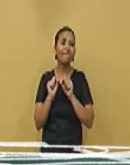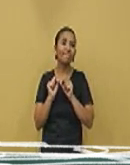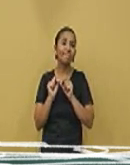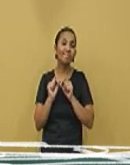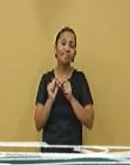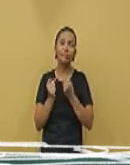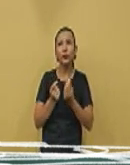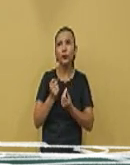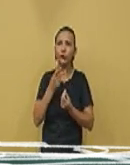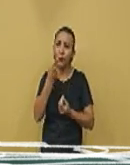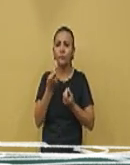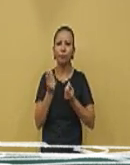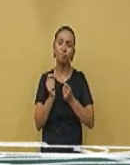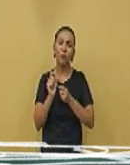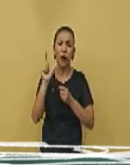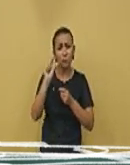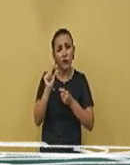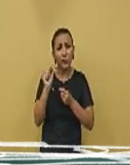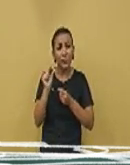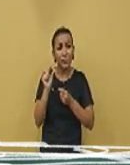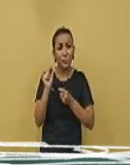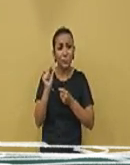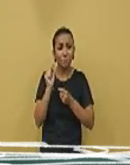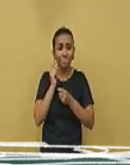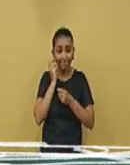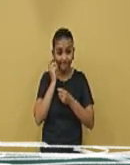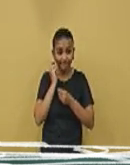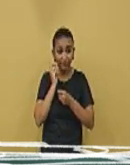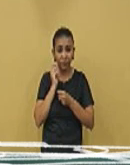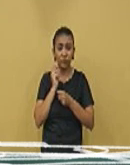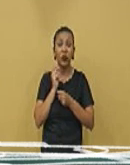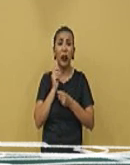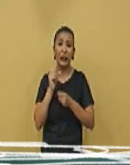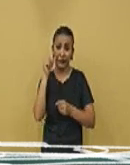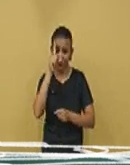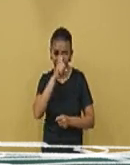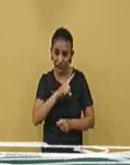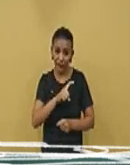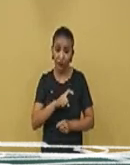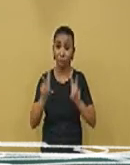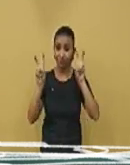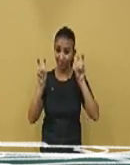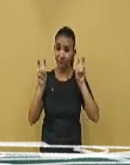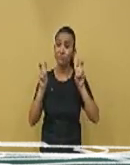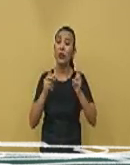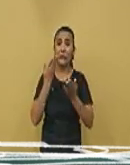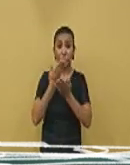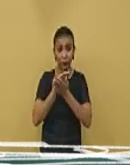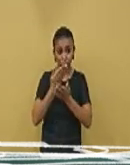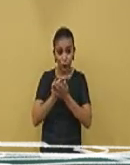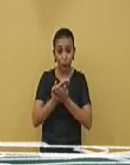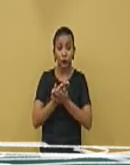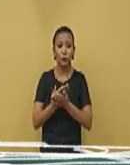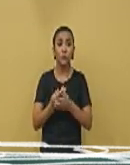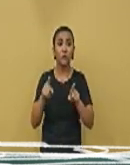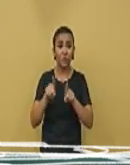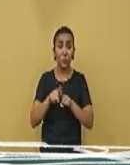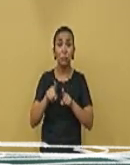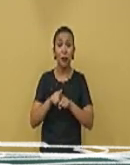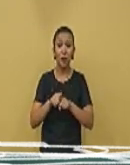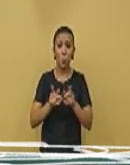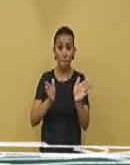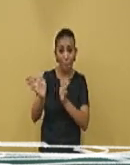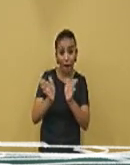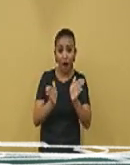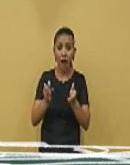como eu vou dizer, ele é um pouquinho mais agressivo em relação aos estudos e à condução e também prazo de